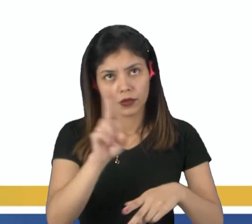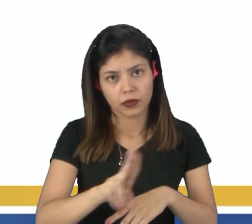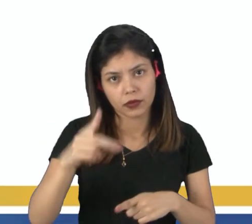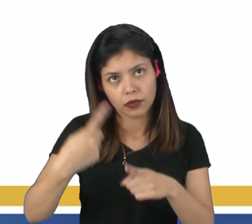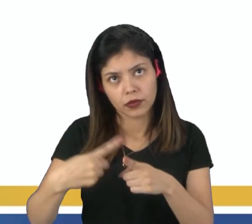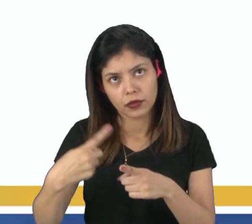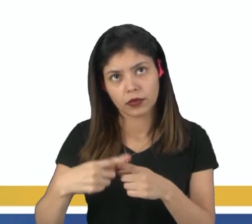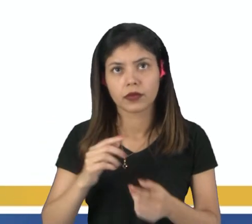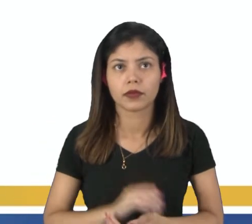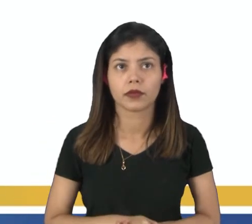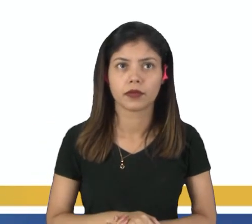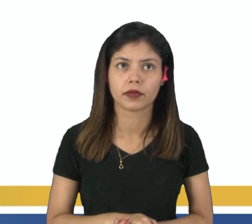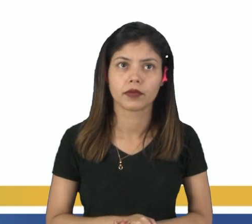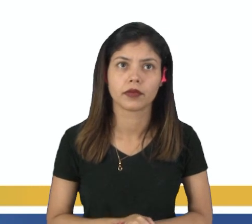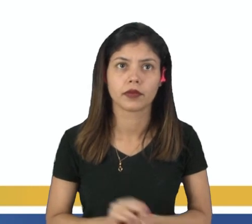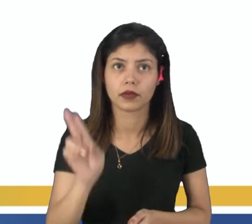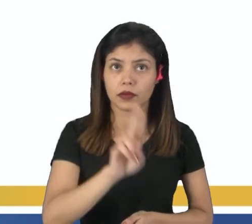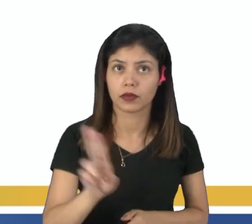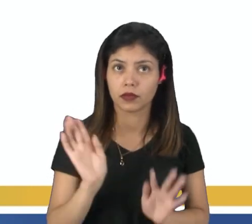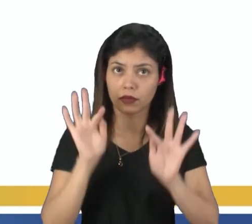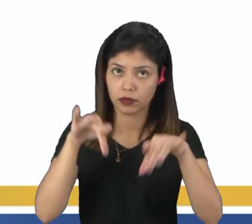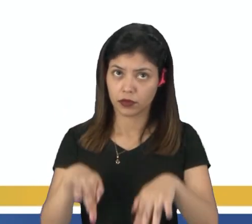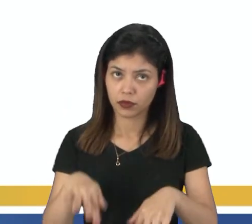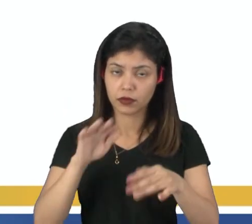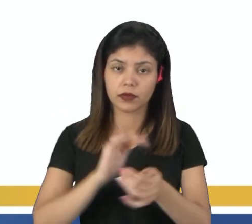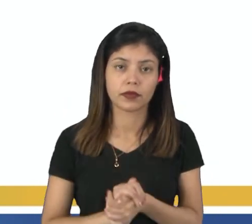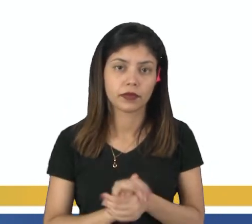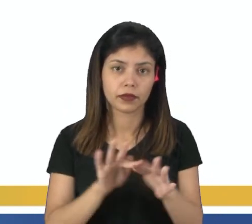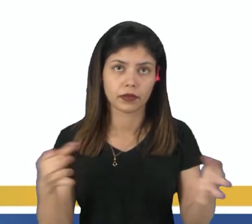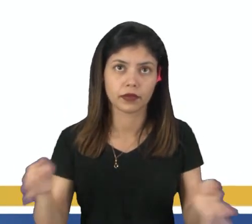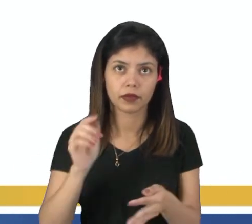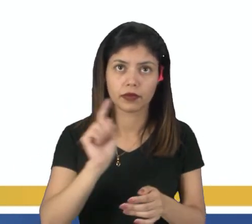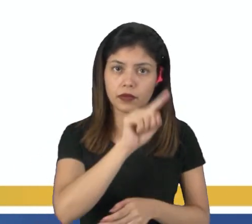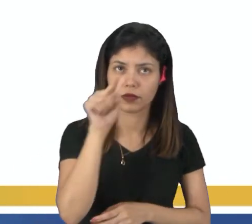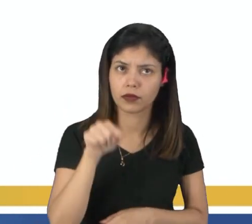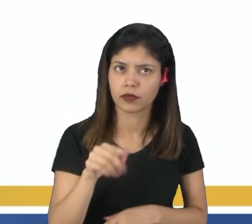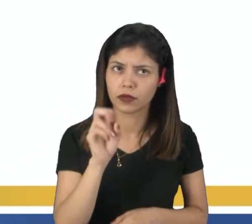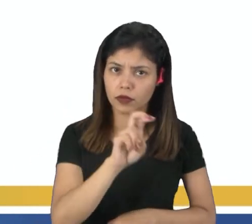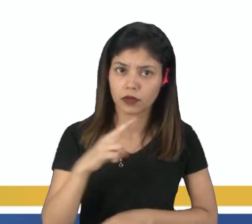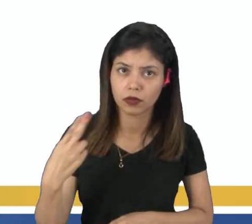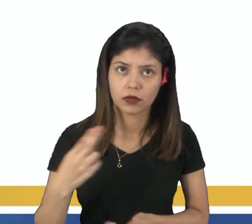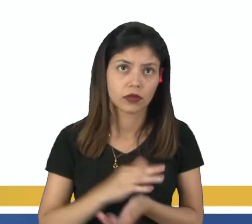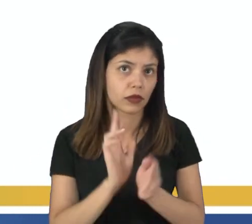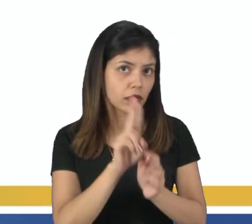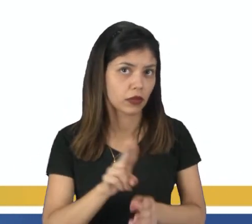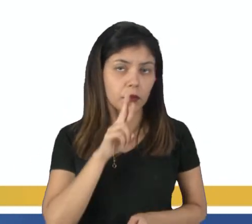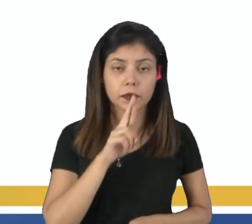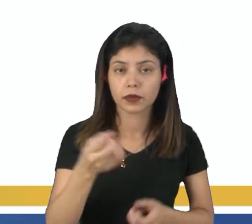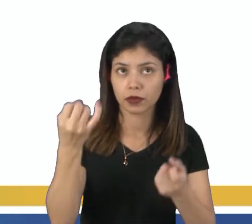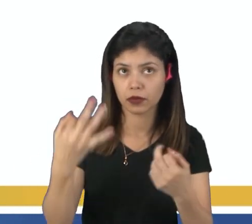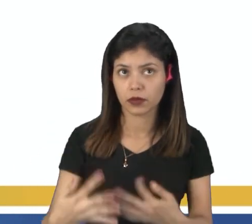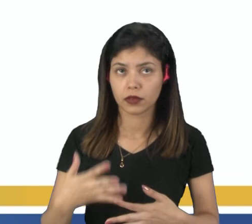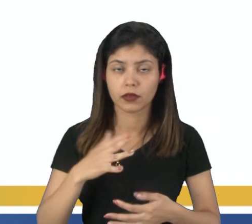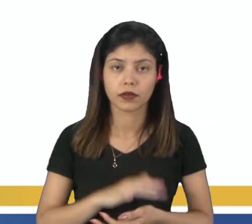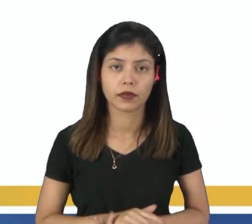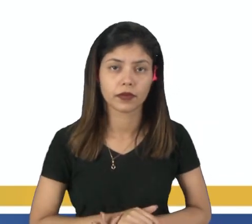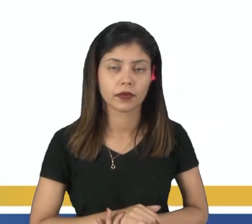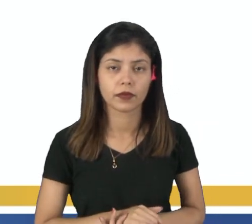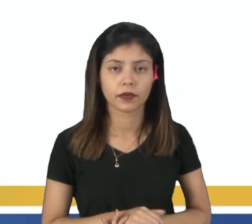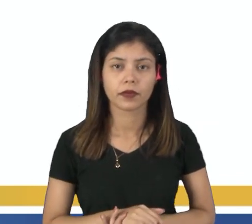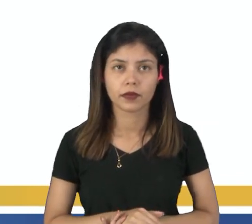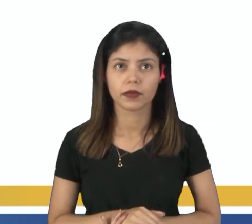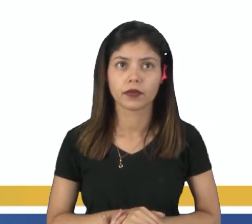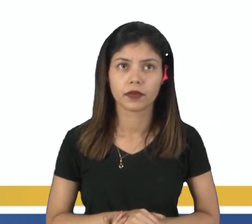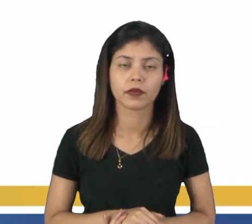o uso do porquê. Ele é usado no final de frases interrogativas ou ele é usado em respostas e em